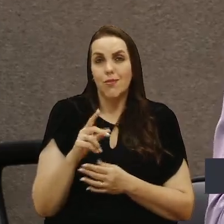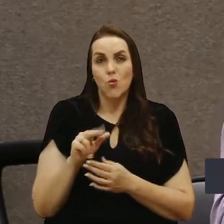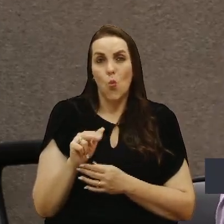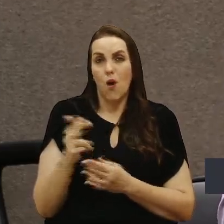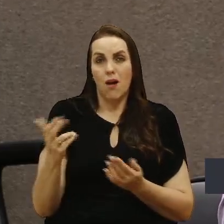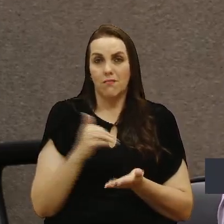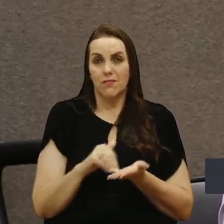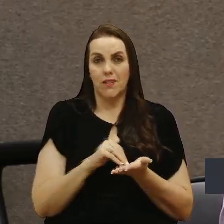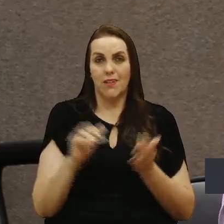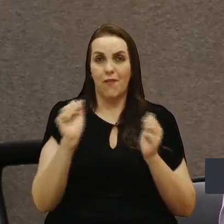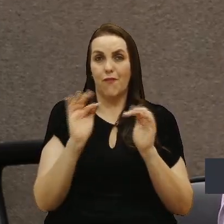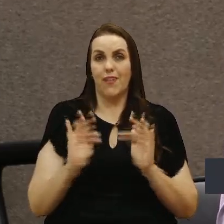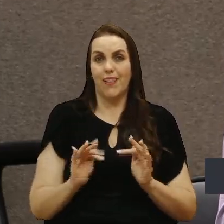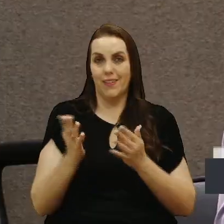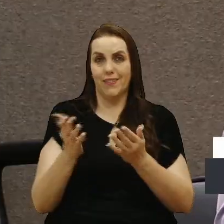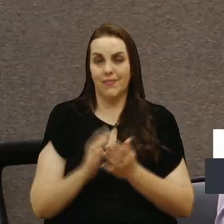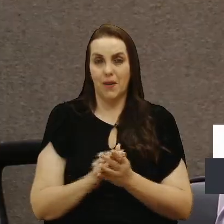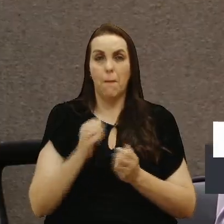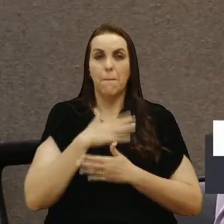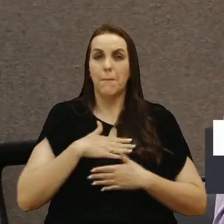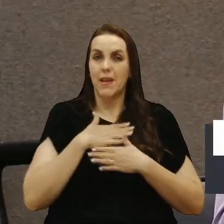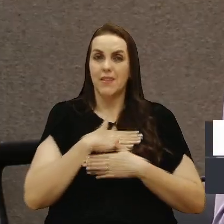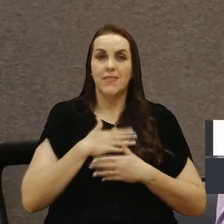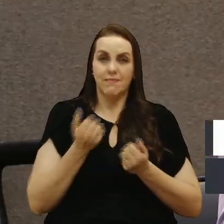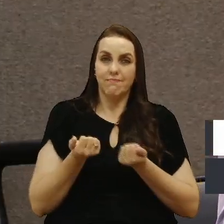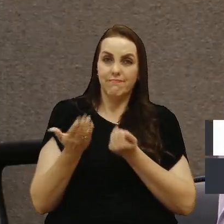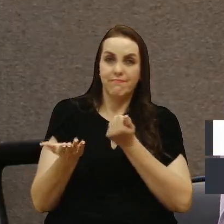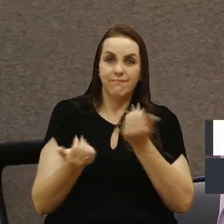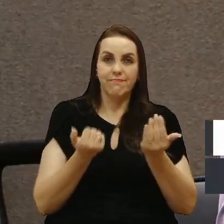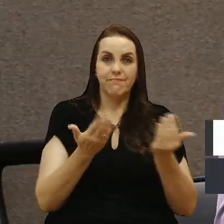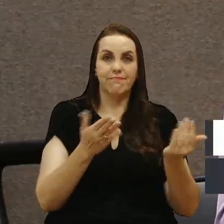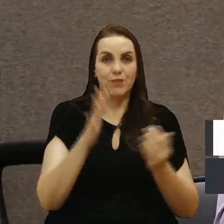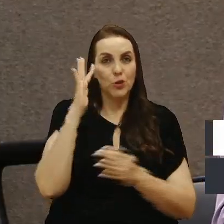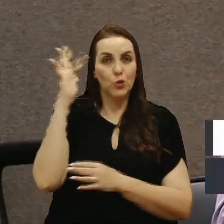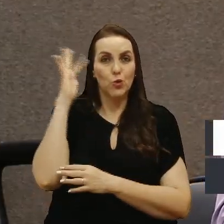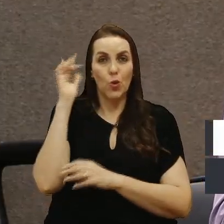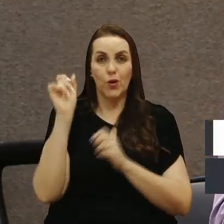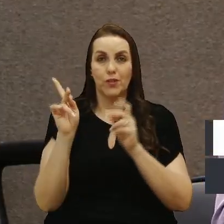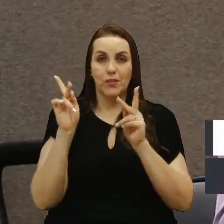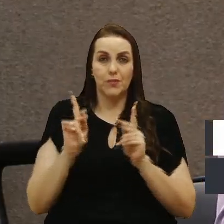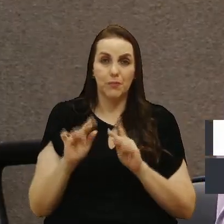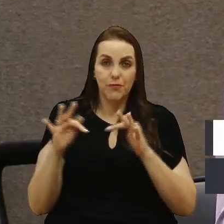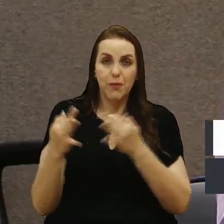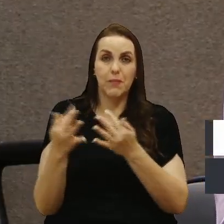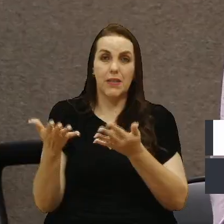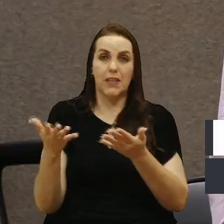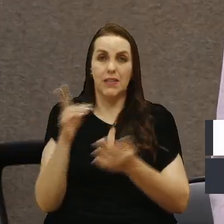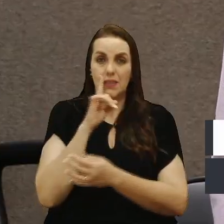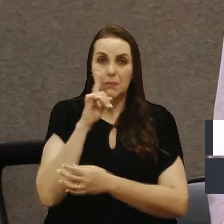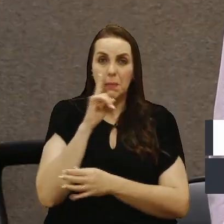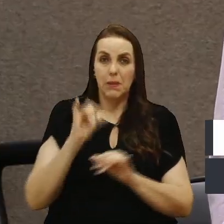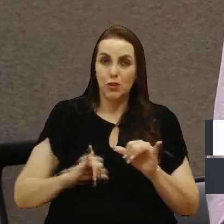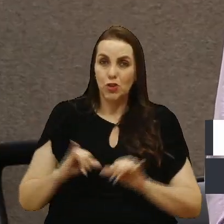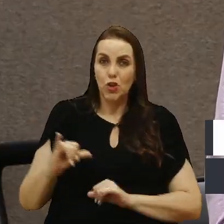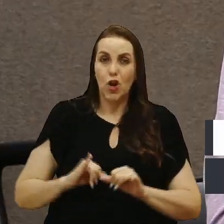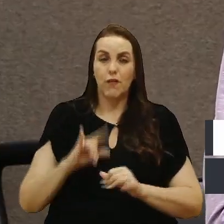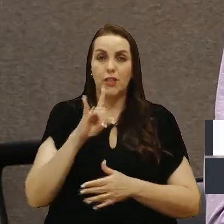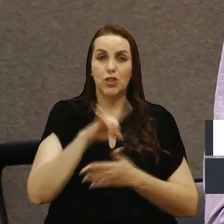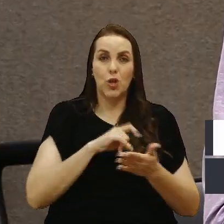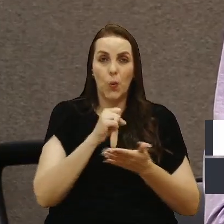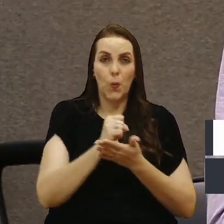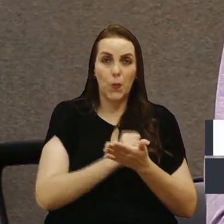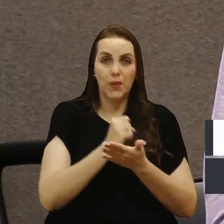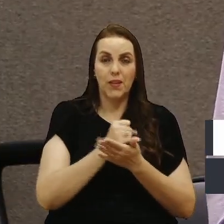prazer da gente é realizar o sonho das pessoas e entregar a casa, realizar o sonho daquelas mães que tanto sofrem, que tinham um contrato, gente, feito